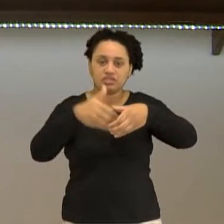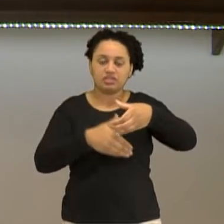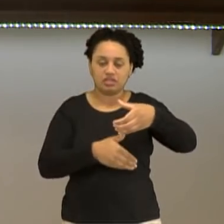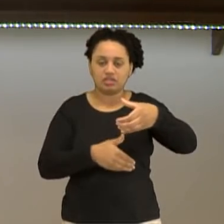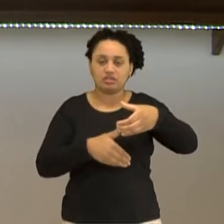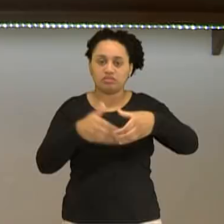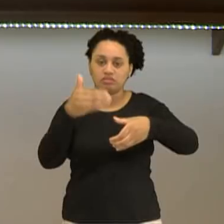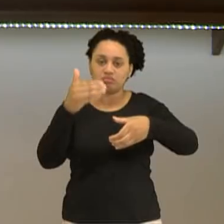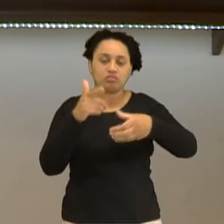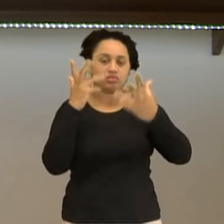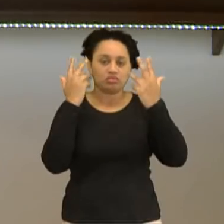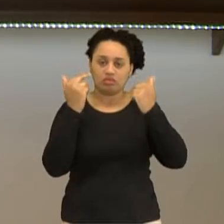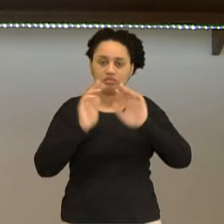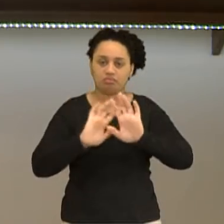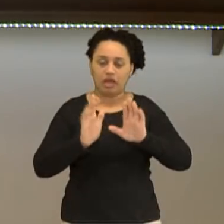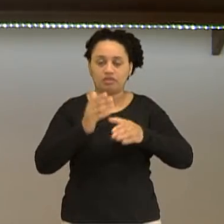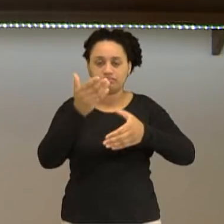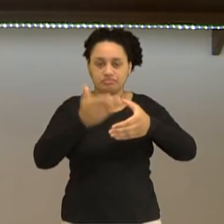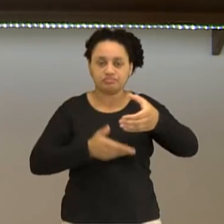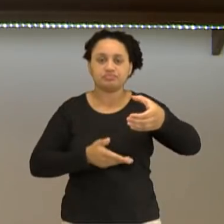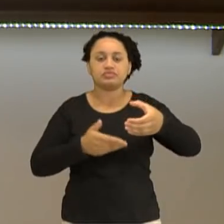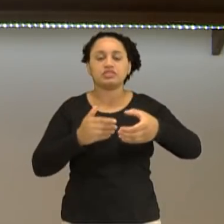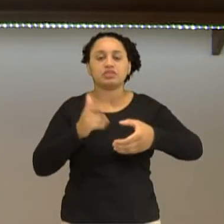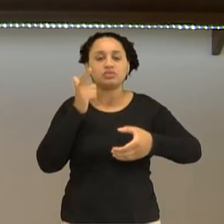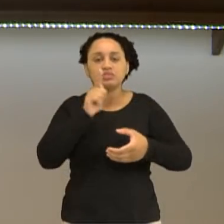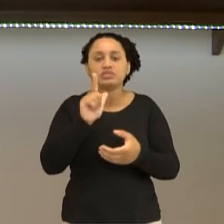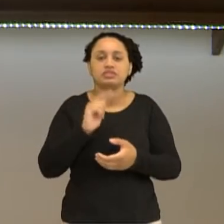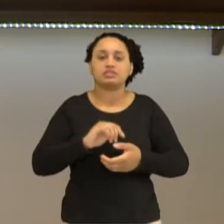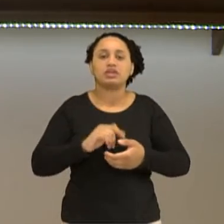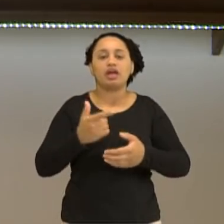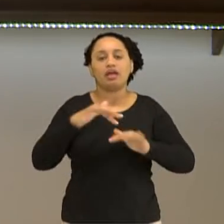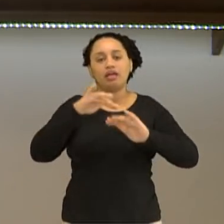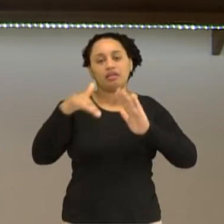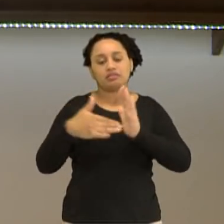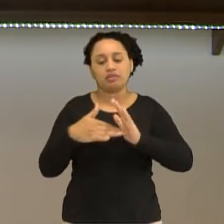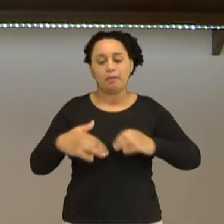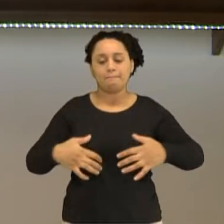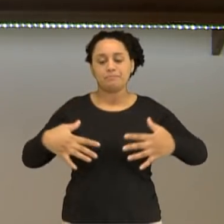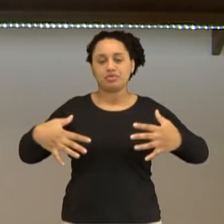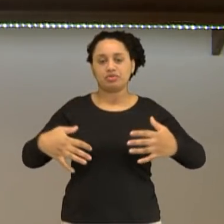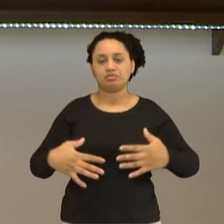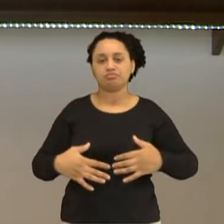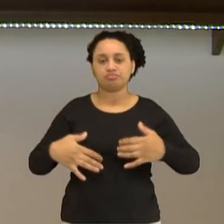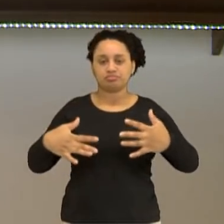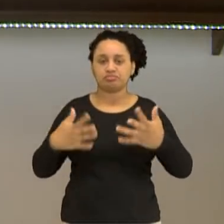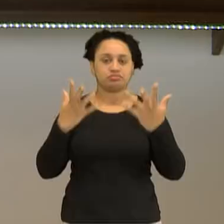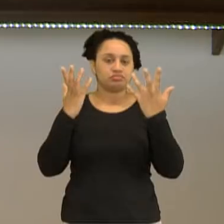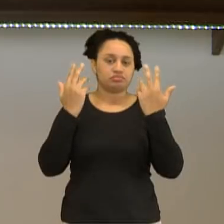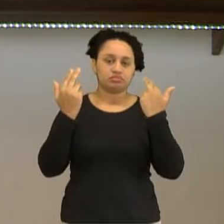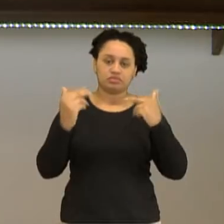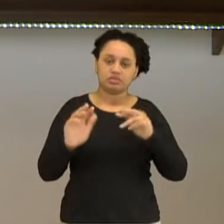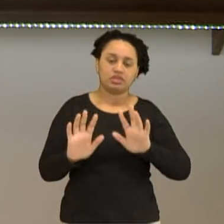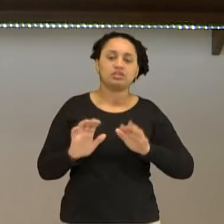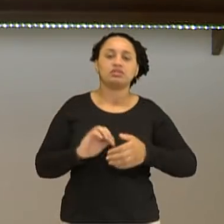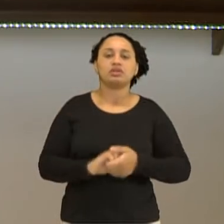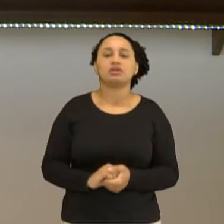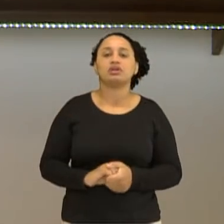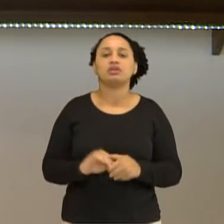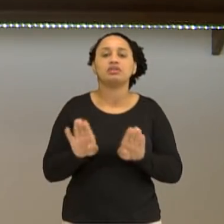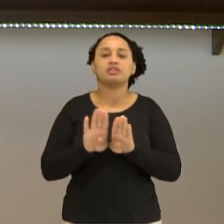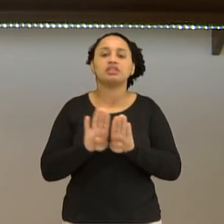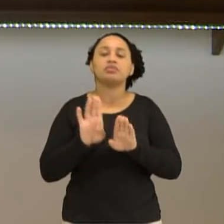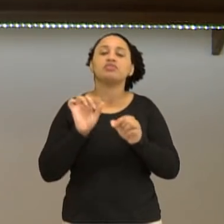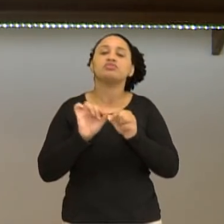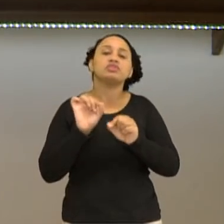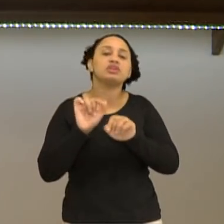faça o seu caminho, né? Para que ele possa chegar até os alvéolos com naturalidade e desenvolver aquilo que a